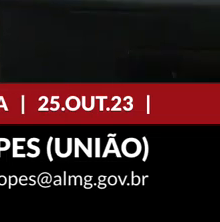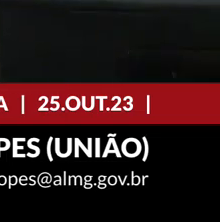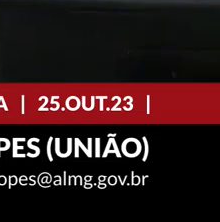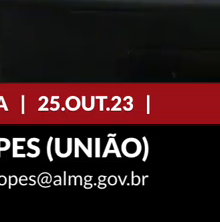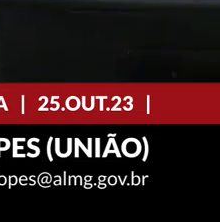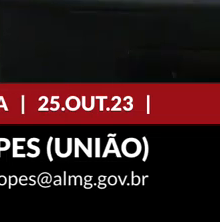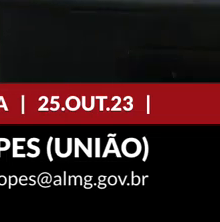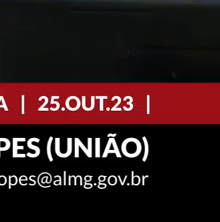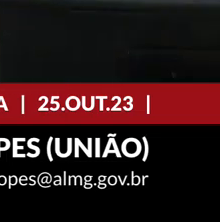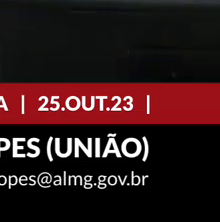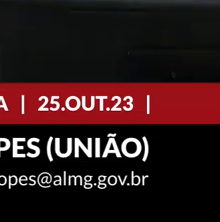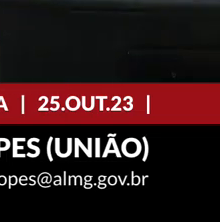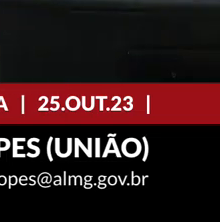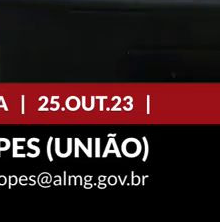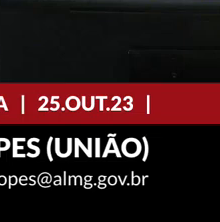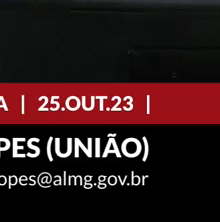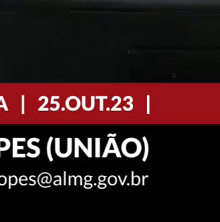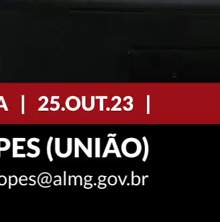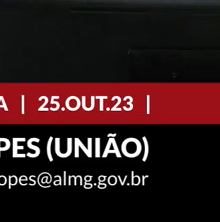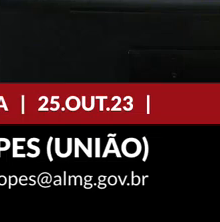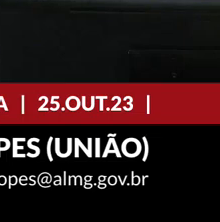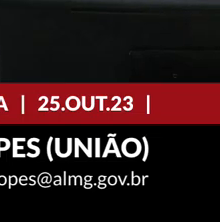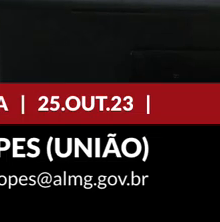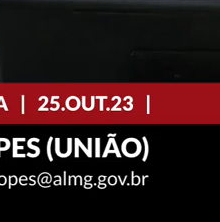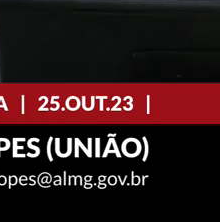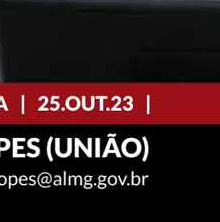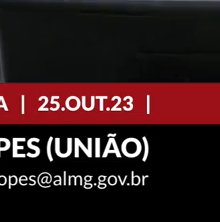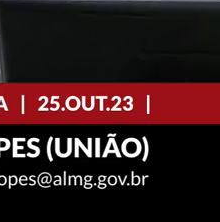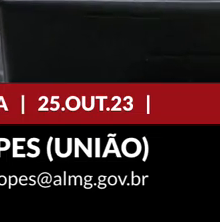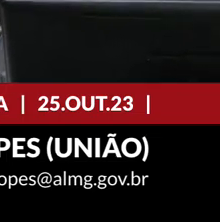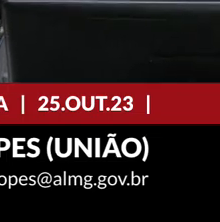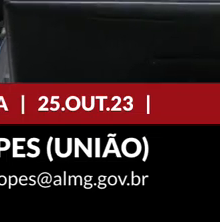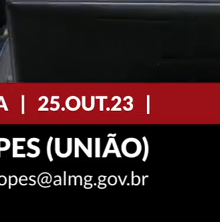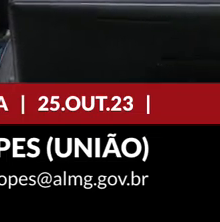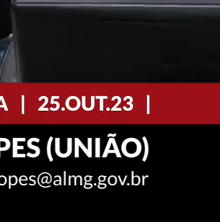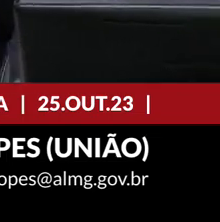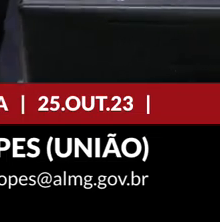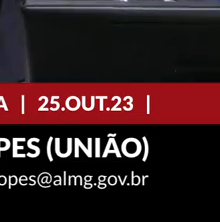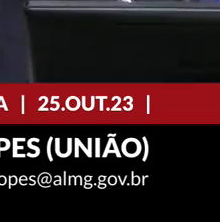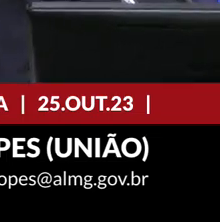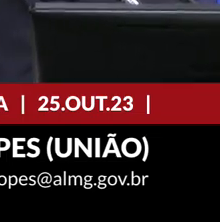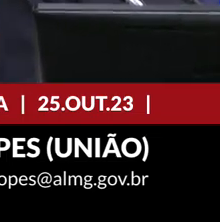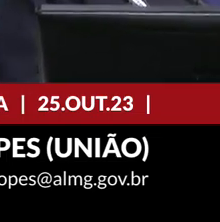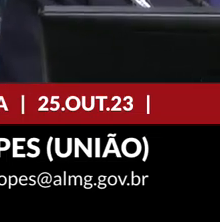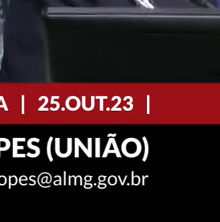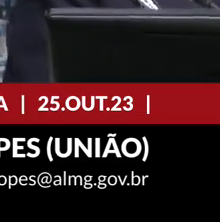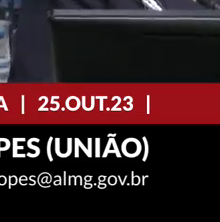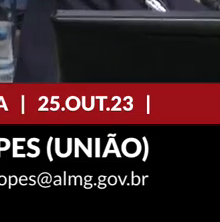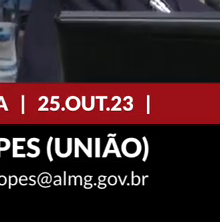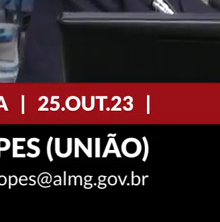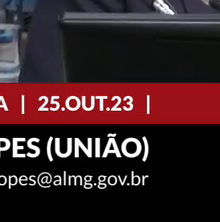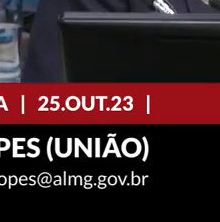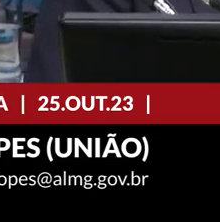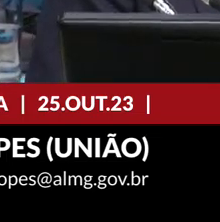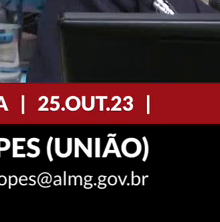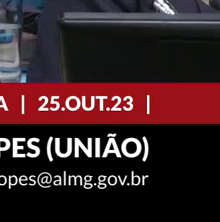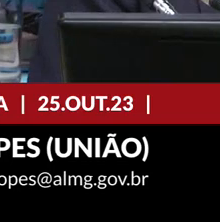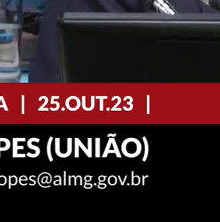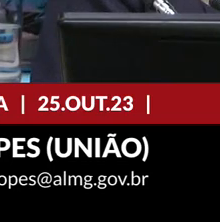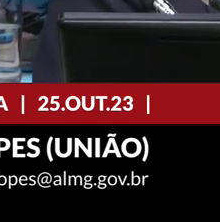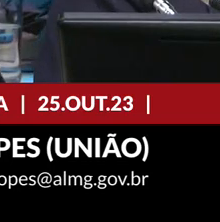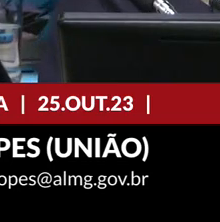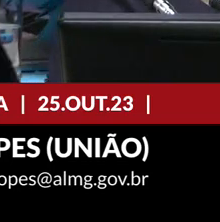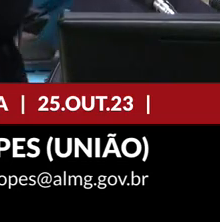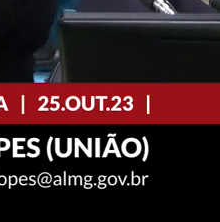prática visitando As instituições e fazendo essas constatações no decorrer dessa